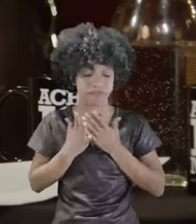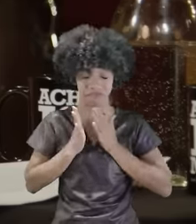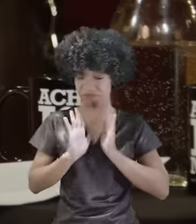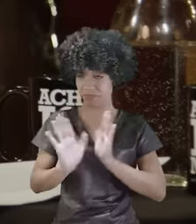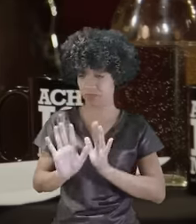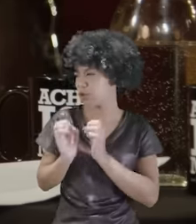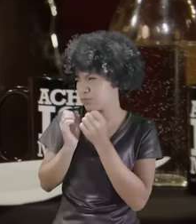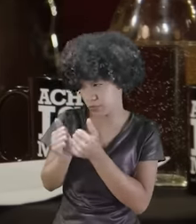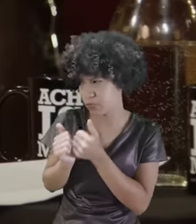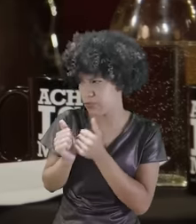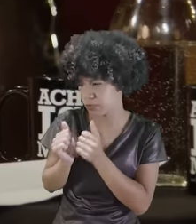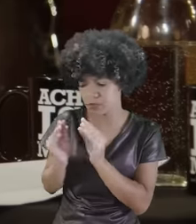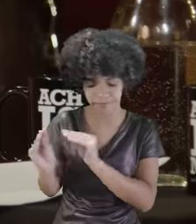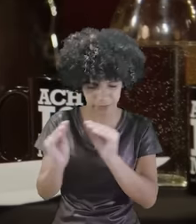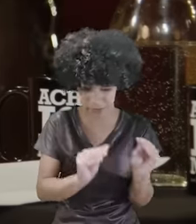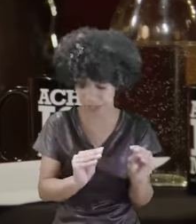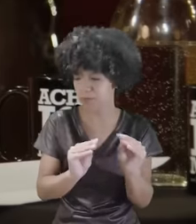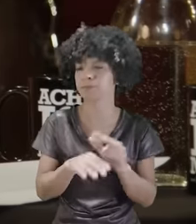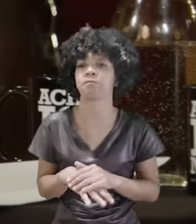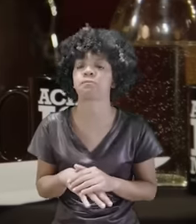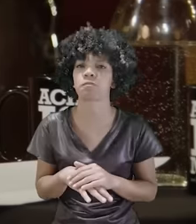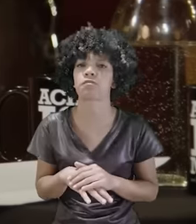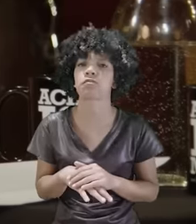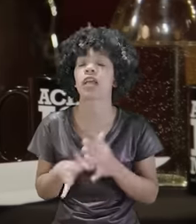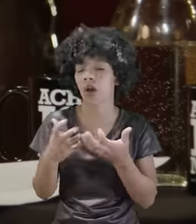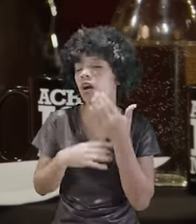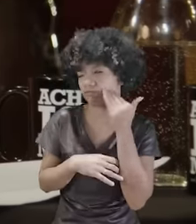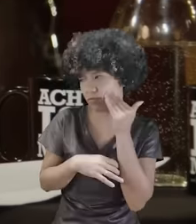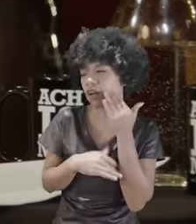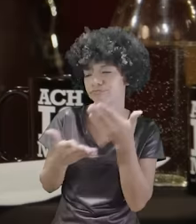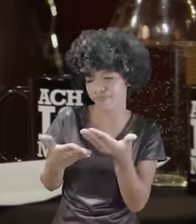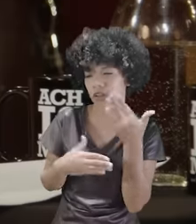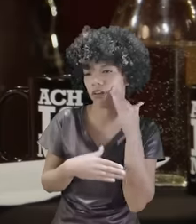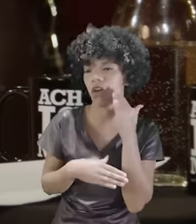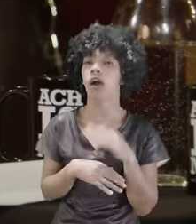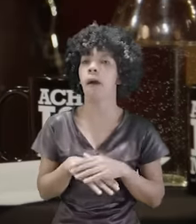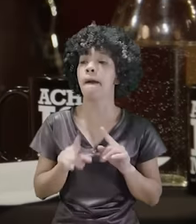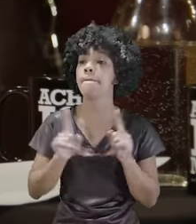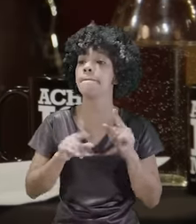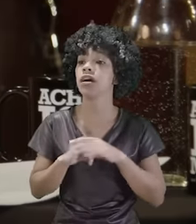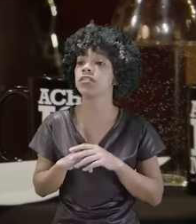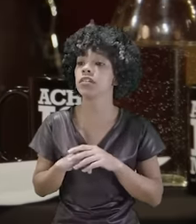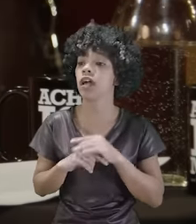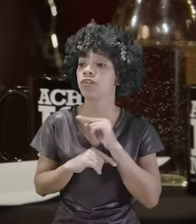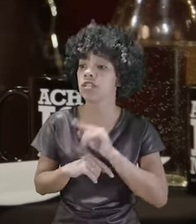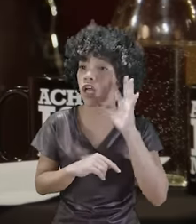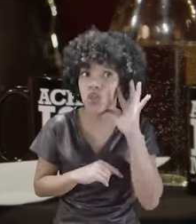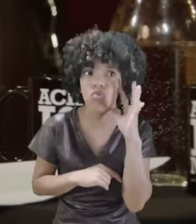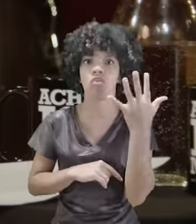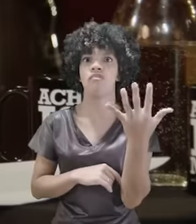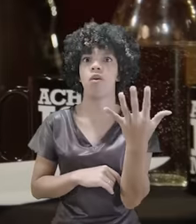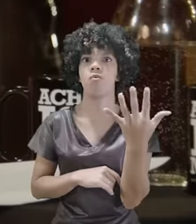quero nem lembra tudo bem Vamos sair dessa parte eu queria saber agora entendi então quer dizer a decisão que Vocês